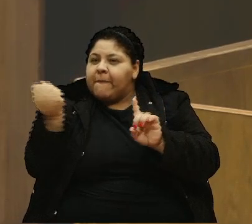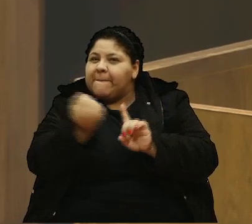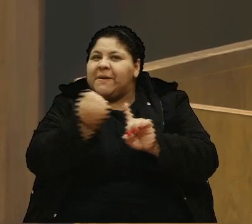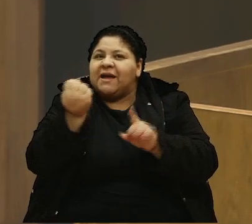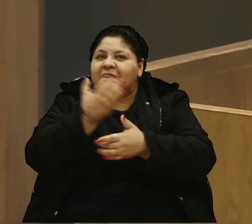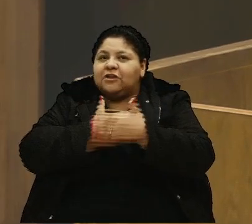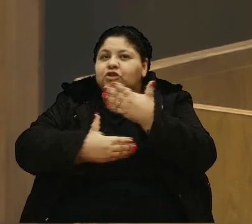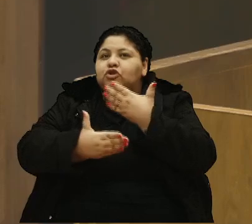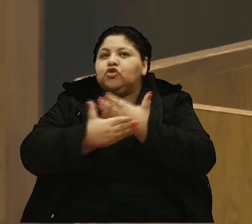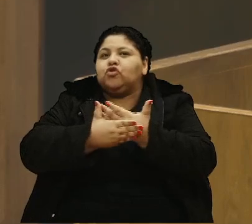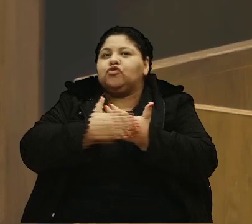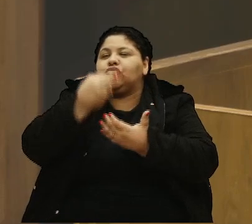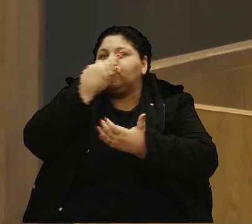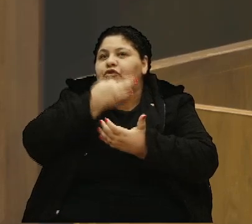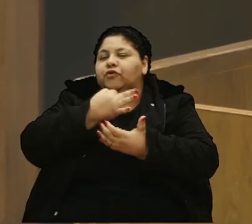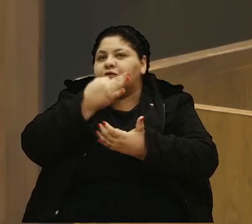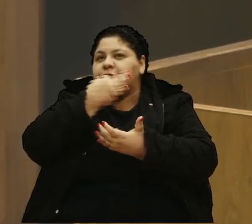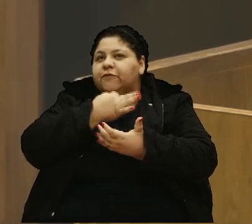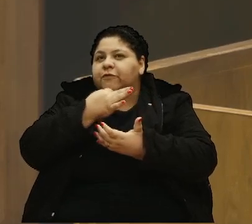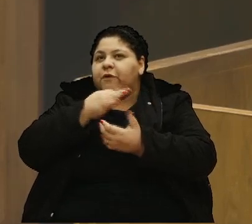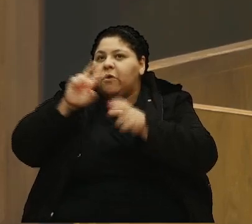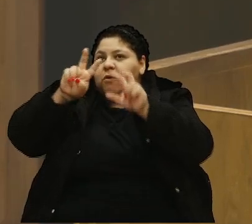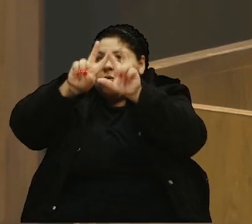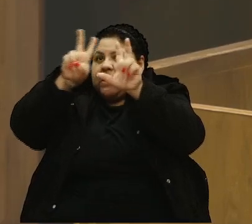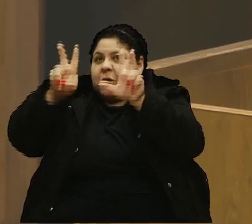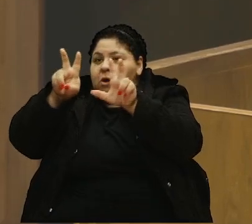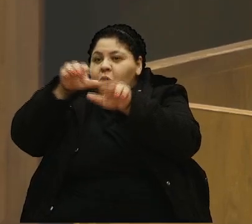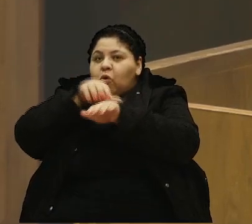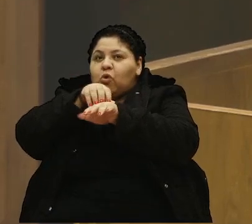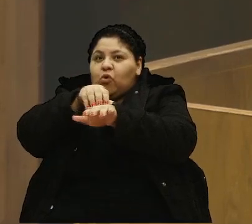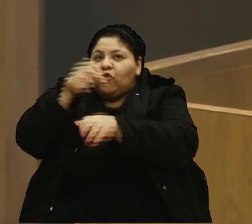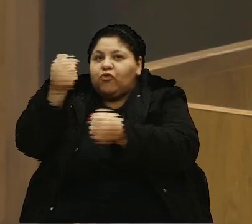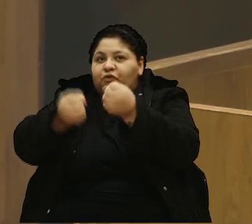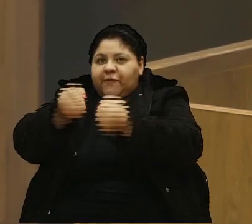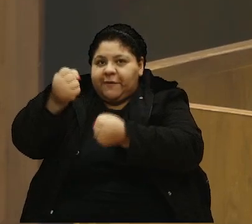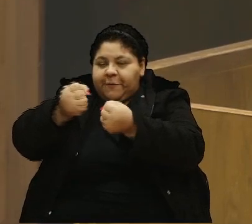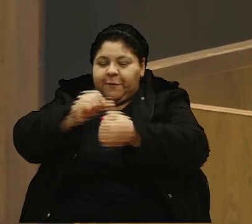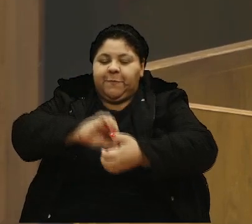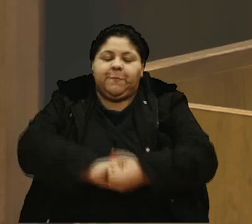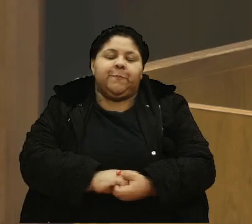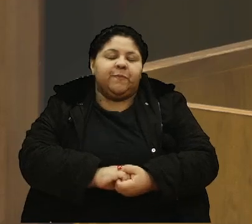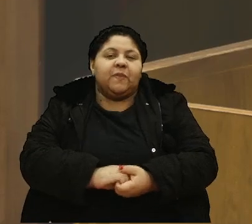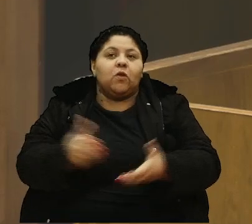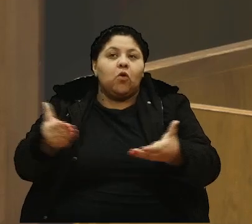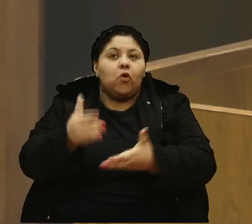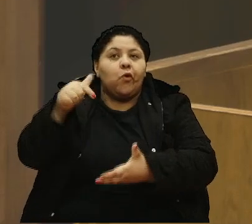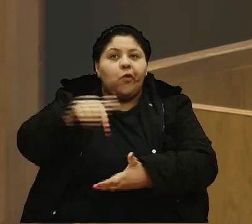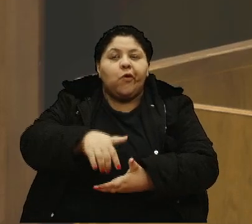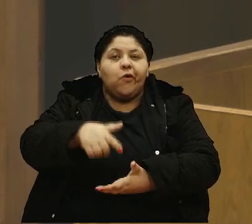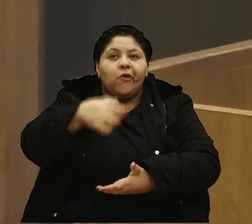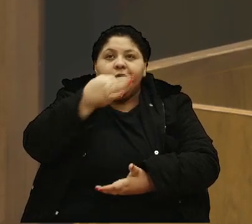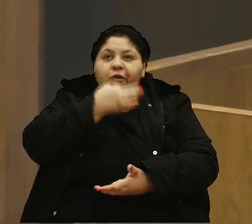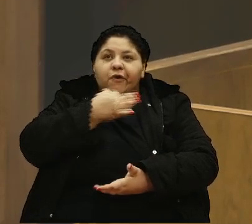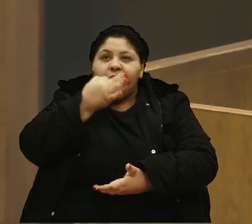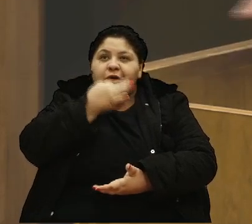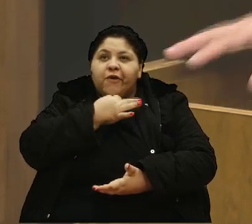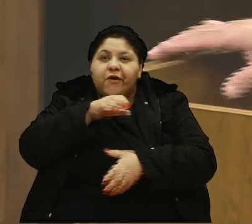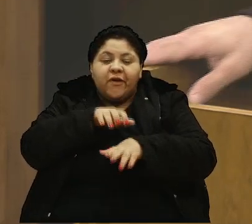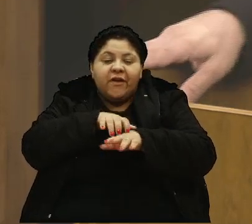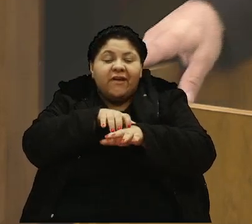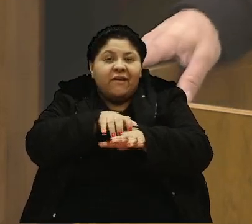os caxienses. É a respeito do trânsito de Caxias do Sul. Hoje, Caxias do Sul conta basicamente com uma frota